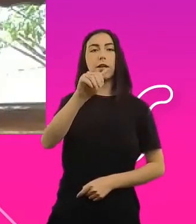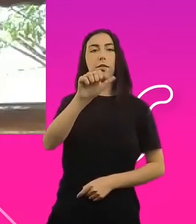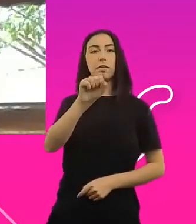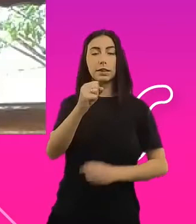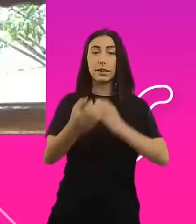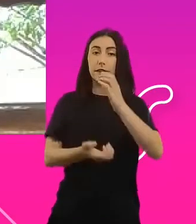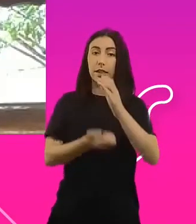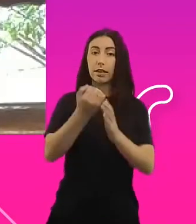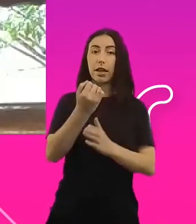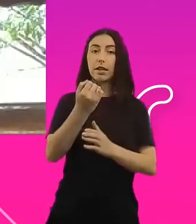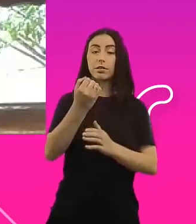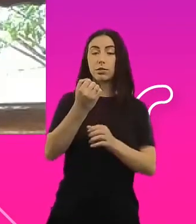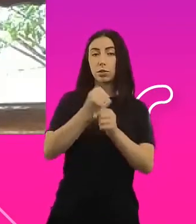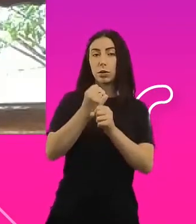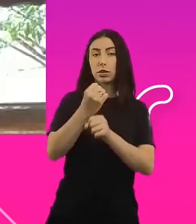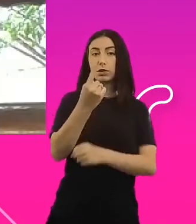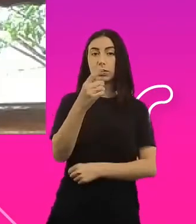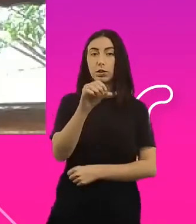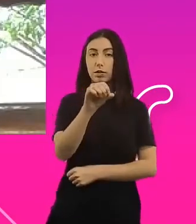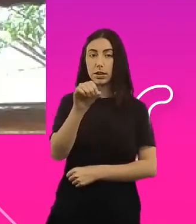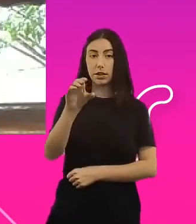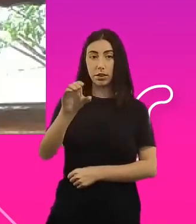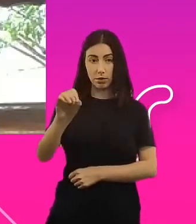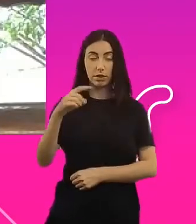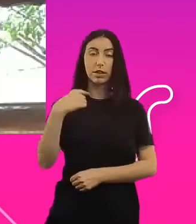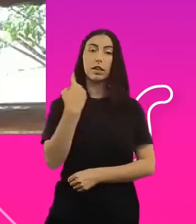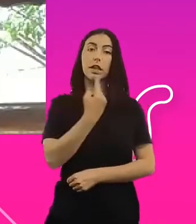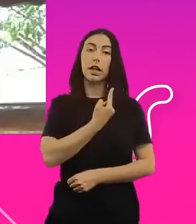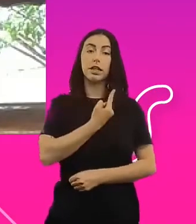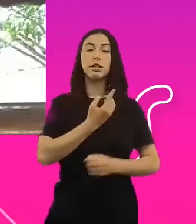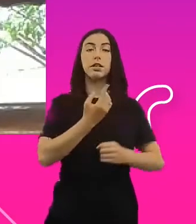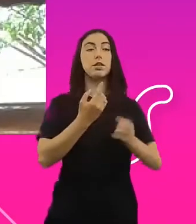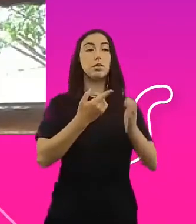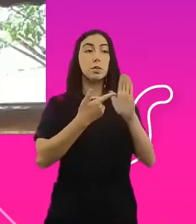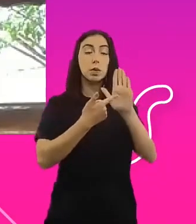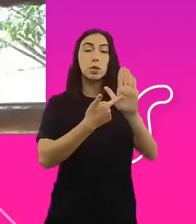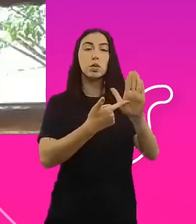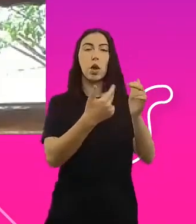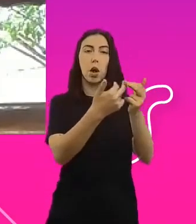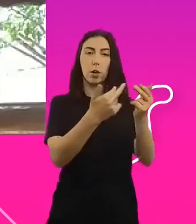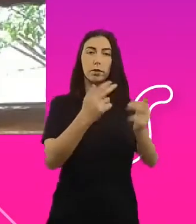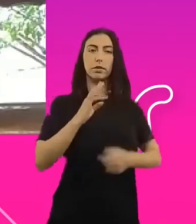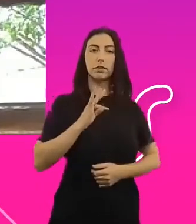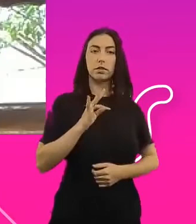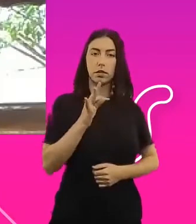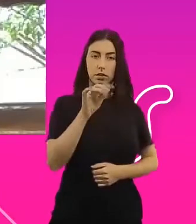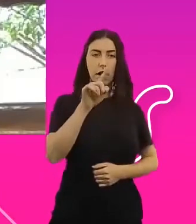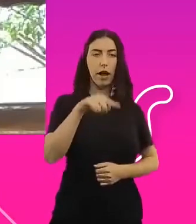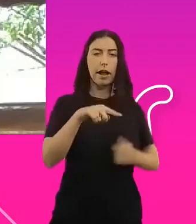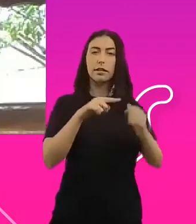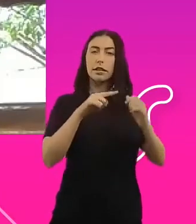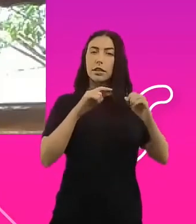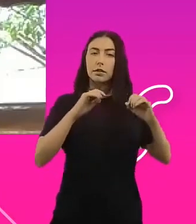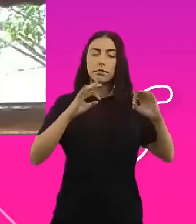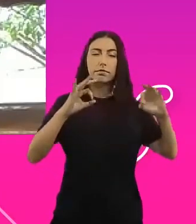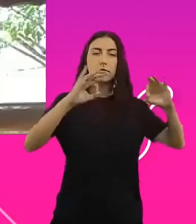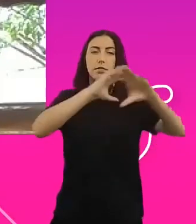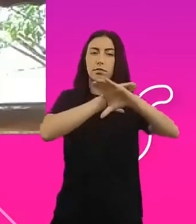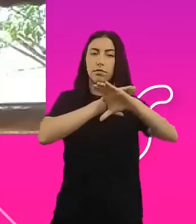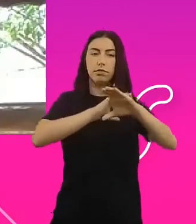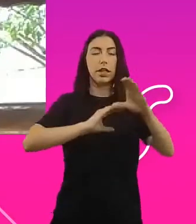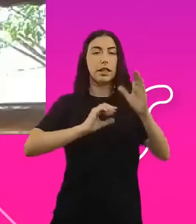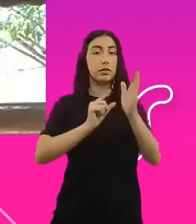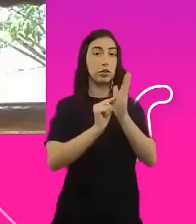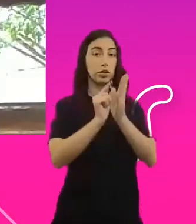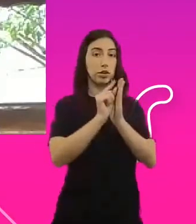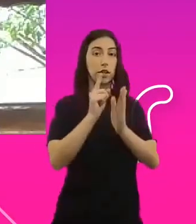trouxe para cá essa tecnologia. Ele é totalmente digital, então as famílias, né, a gente tem apoiado aí cerca de